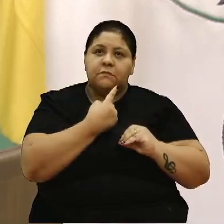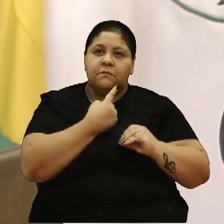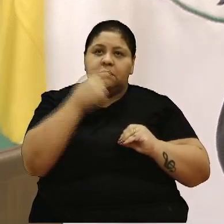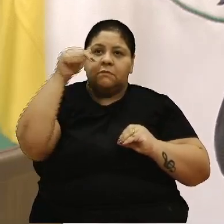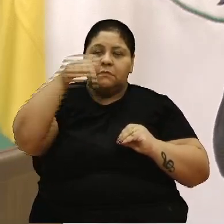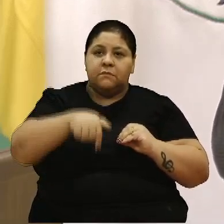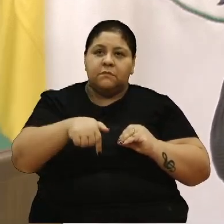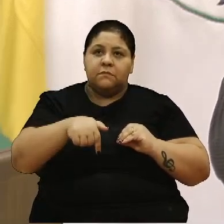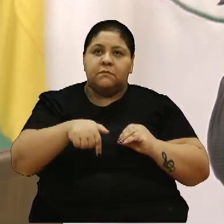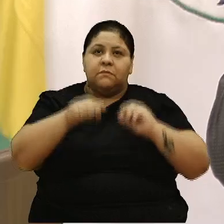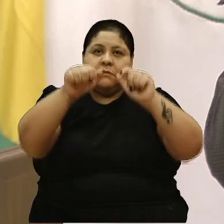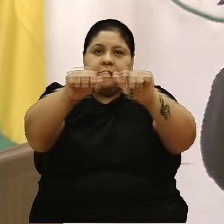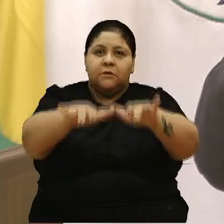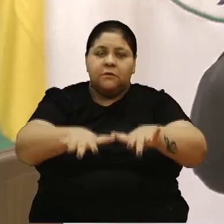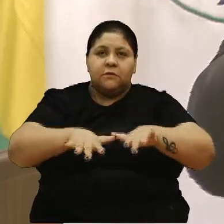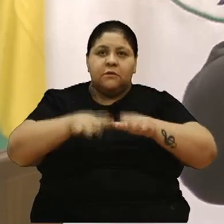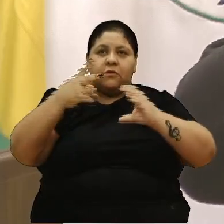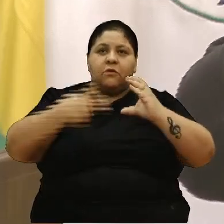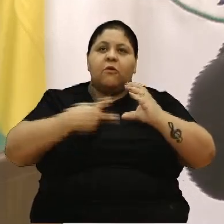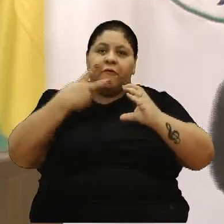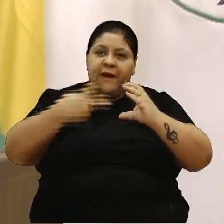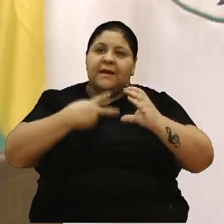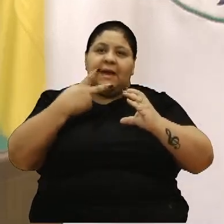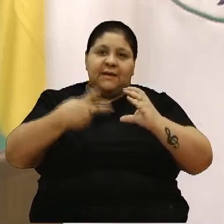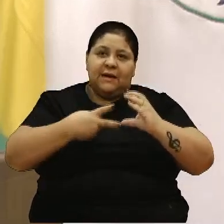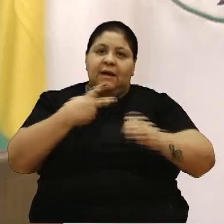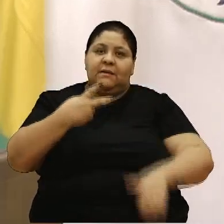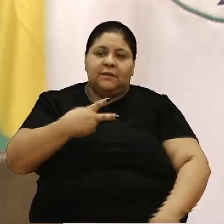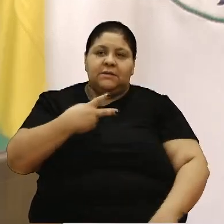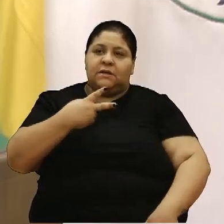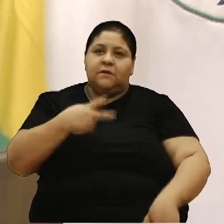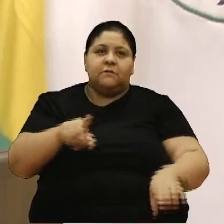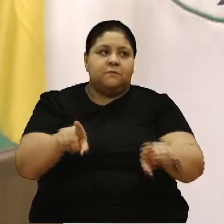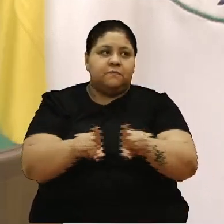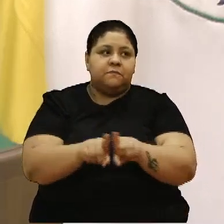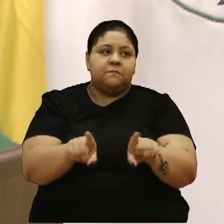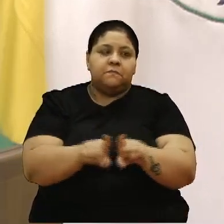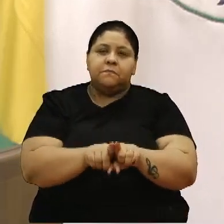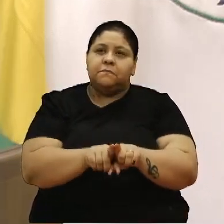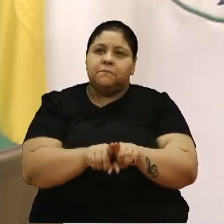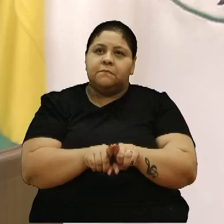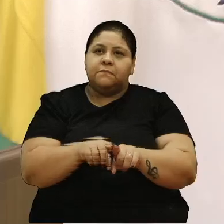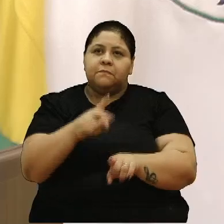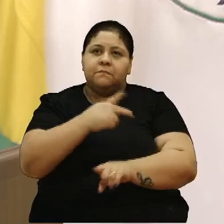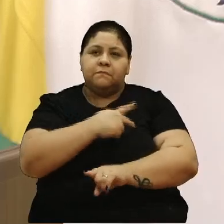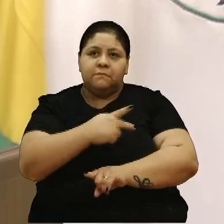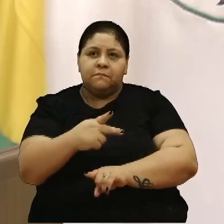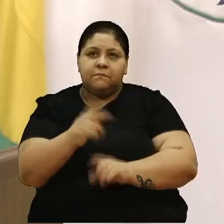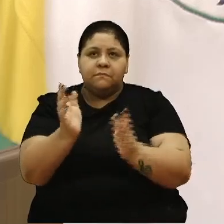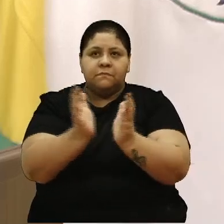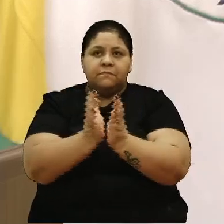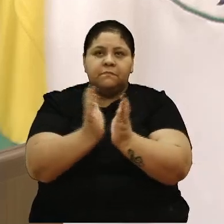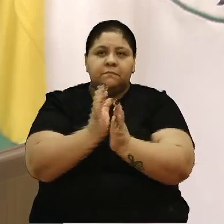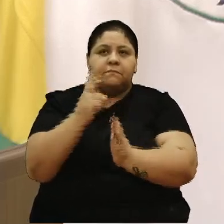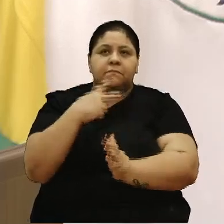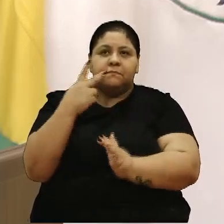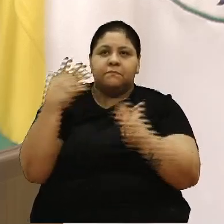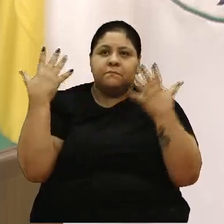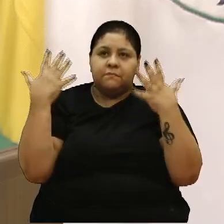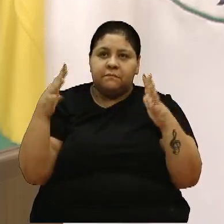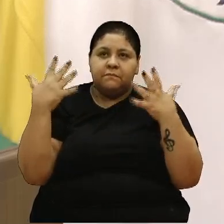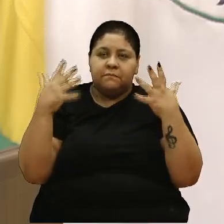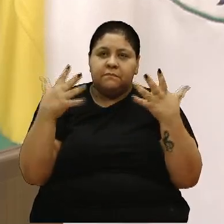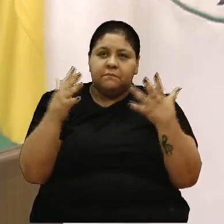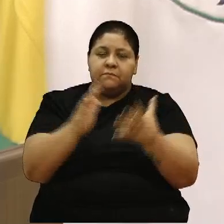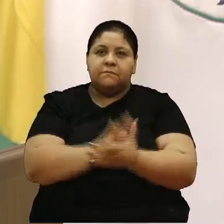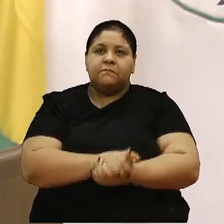aqui no plenário da Câmara de Vereadores. Tá? Então, era isso, senhor presidente e nobres colegas vereadores. Parabéns,